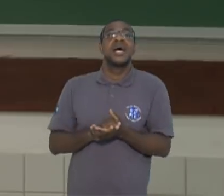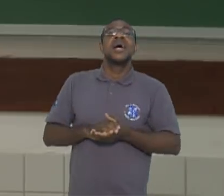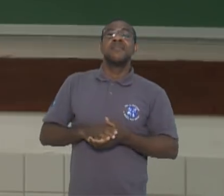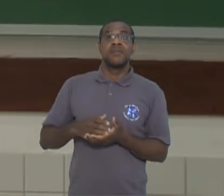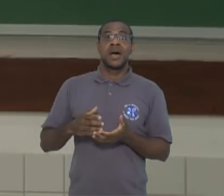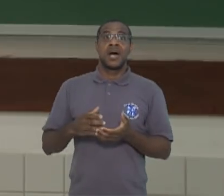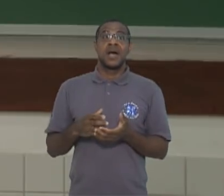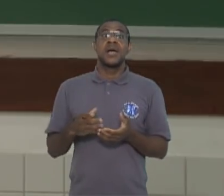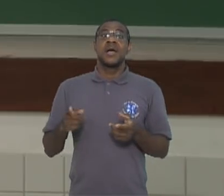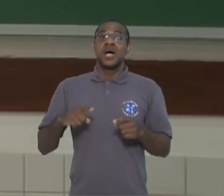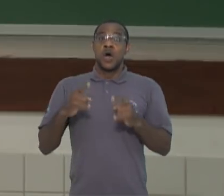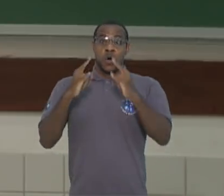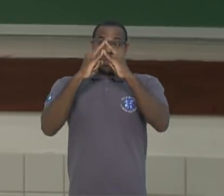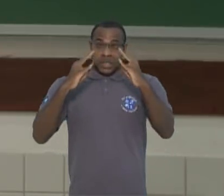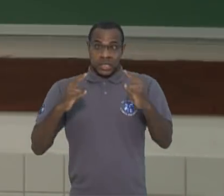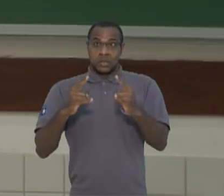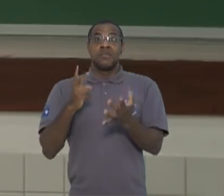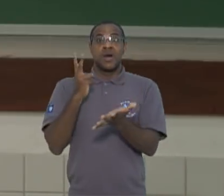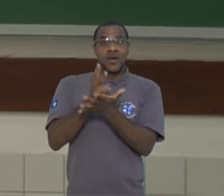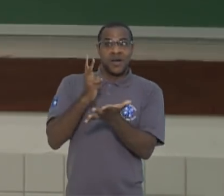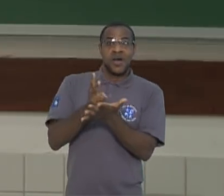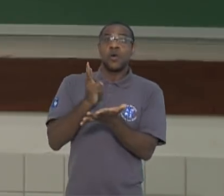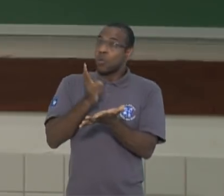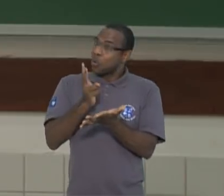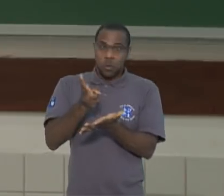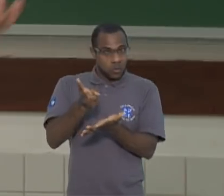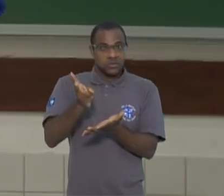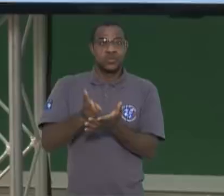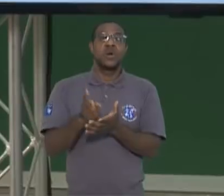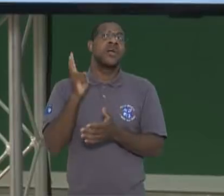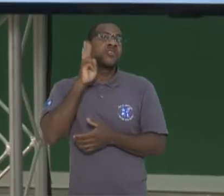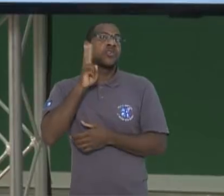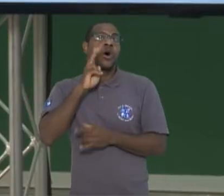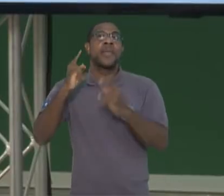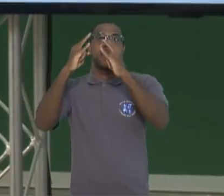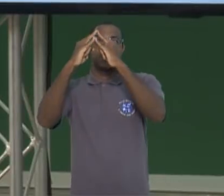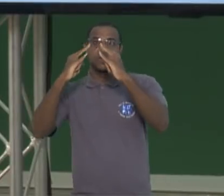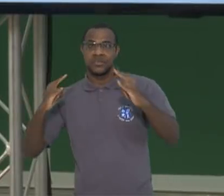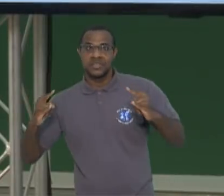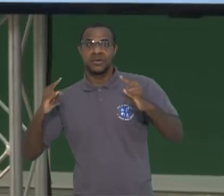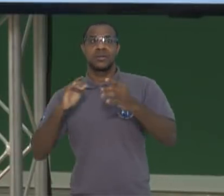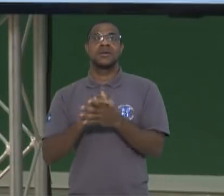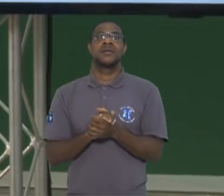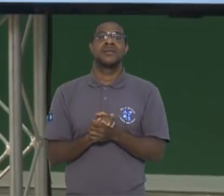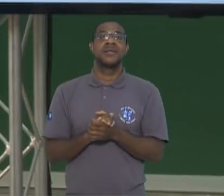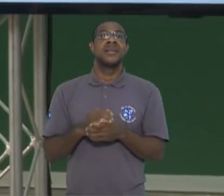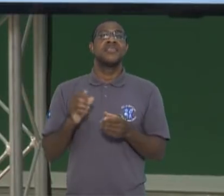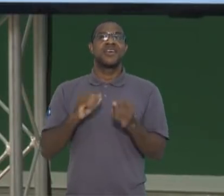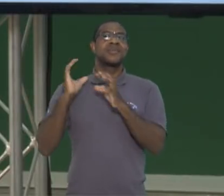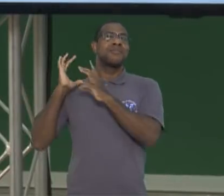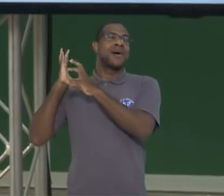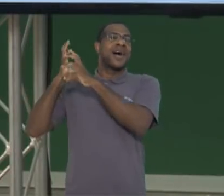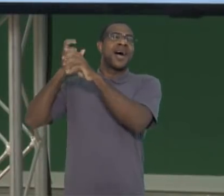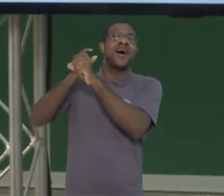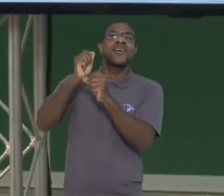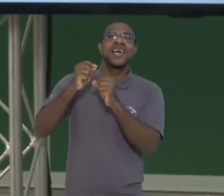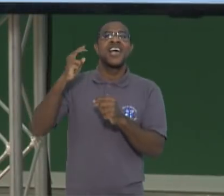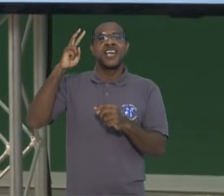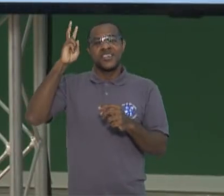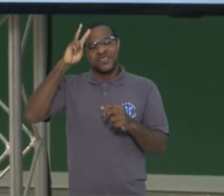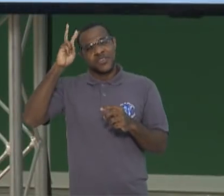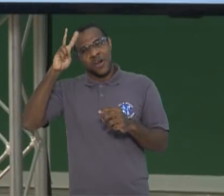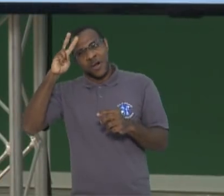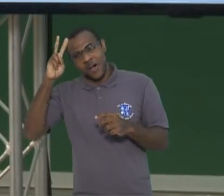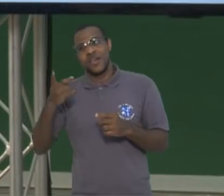né, com o circo, né, conhecendo a história do circo. Né. Fizemos o panorama histórico, né, através